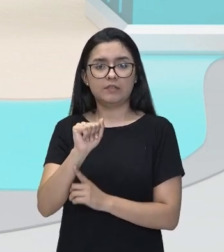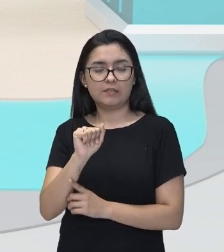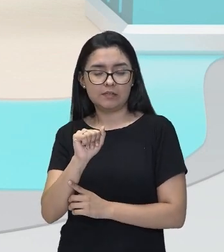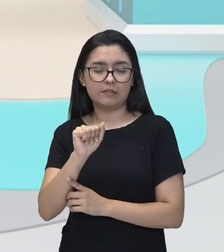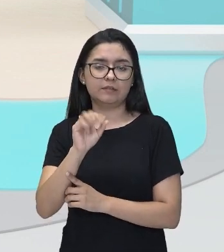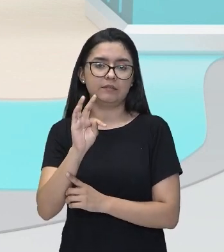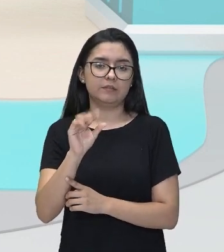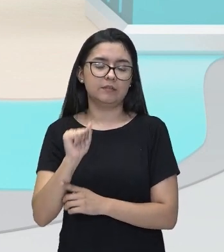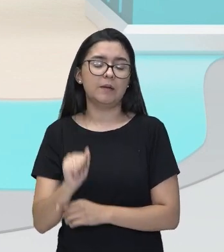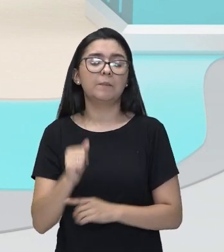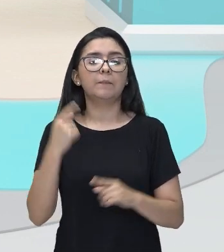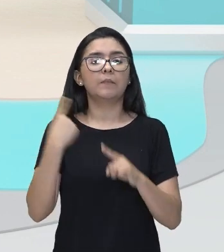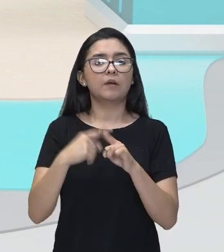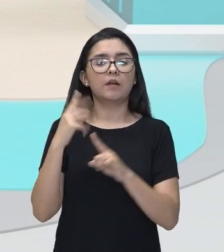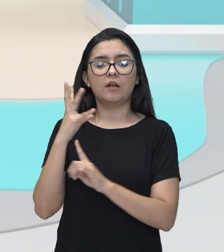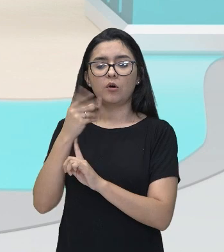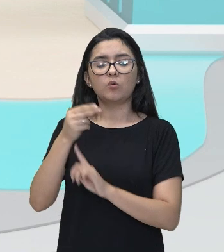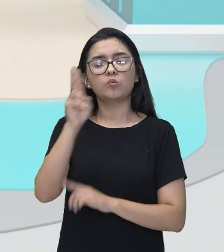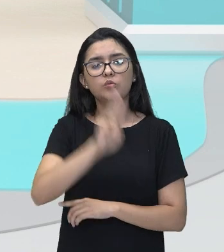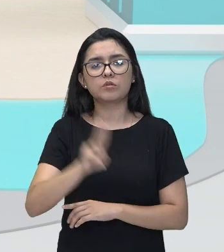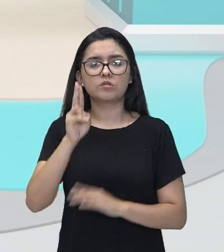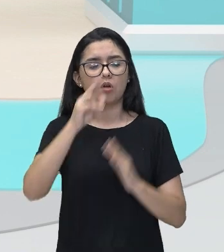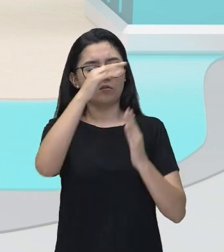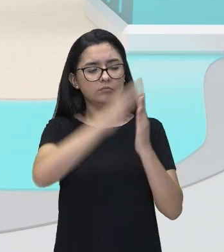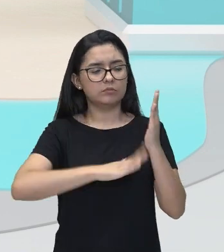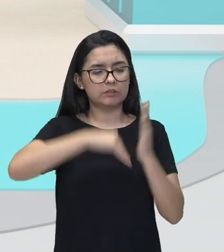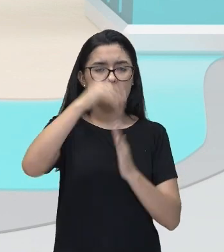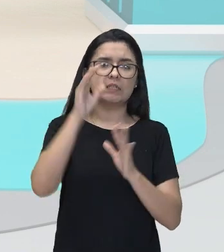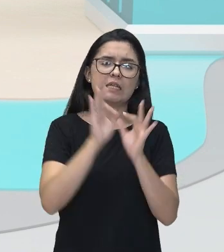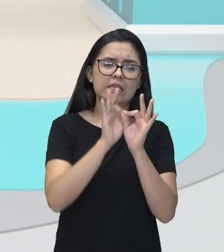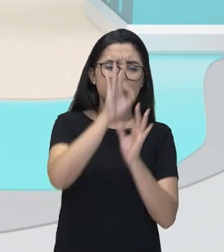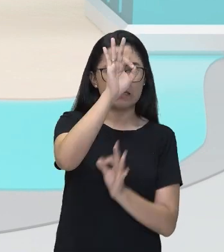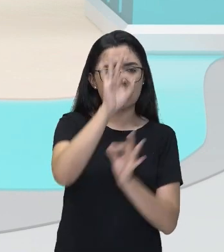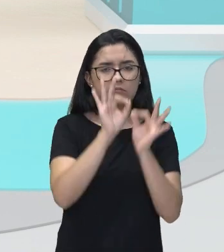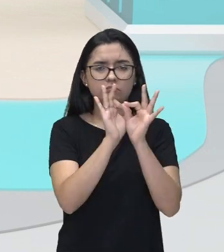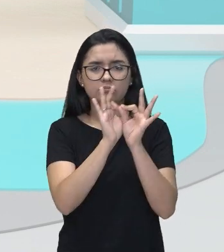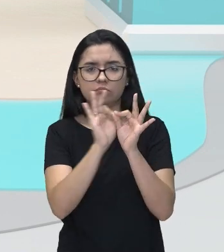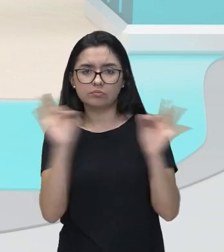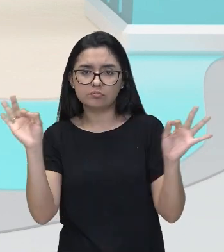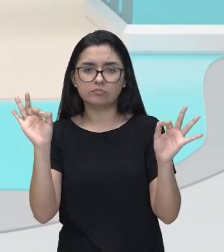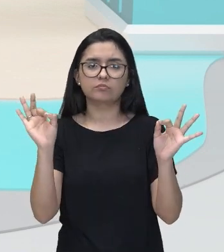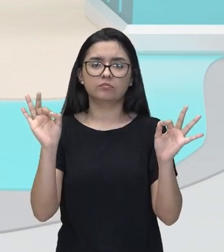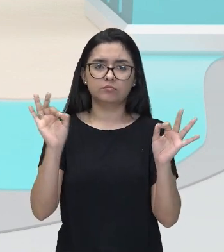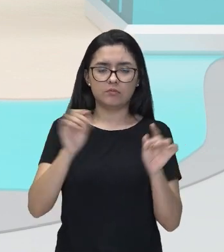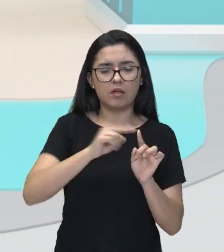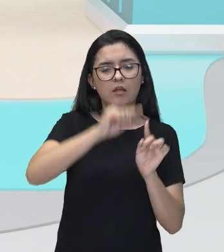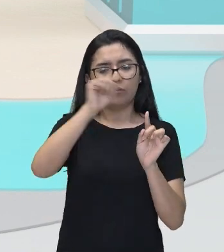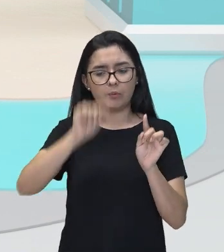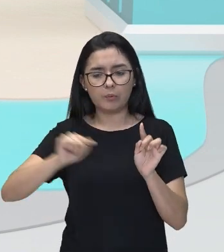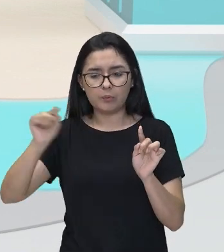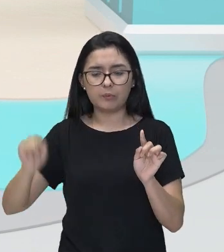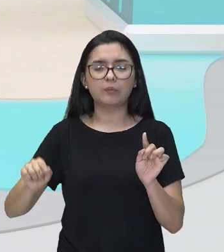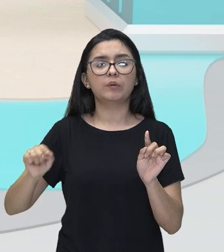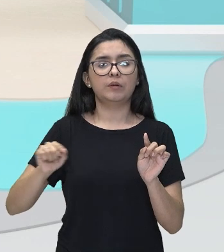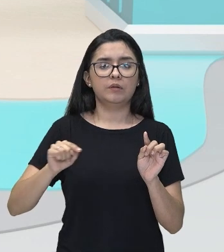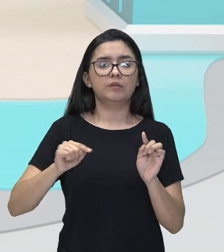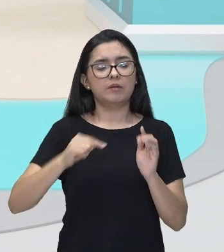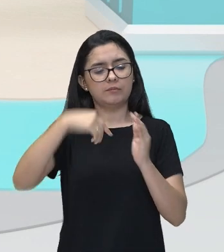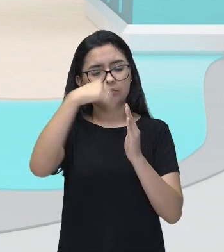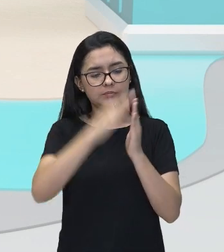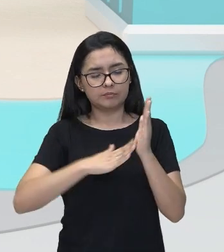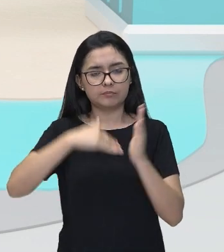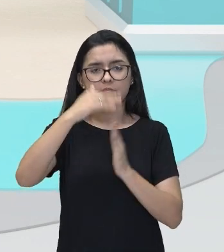manchas. Às vezes, ele utiliza linhas retas, linhas onduladas e